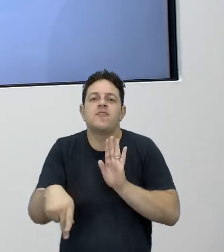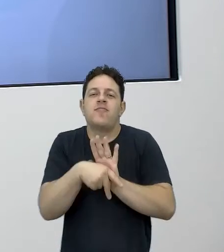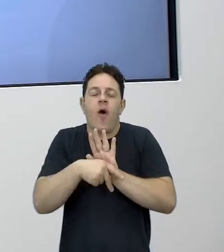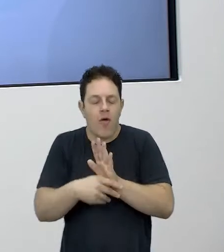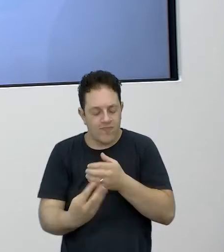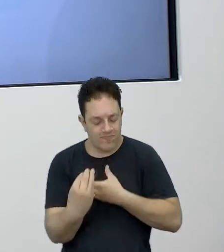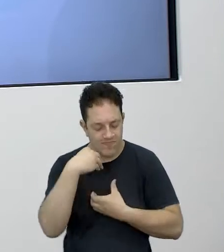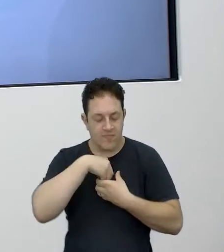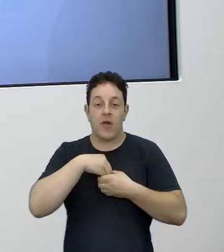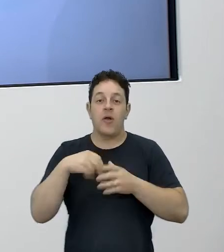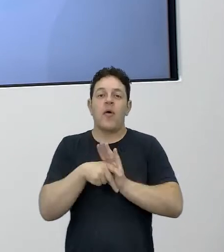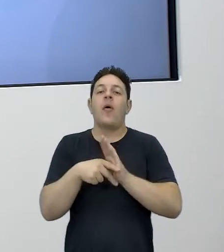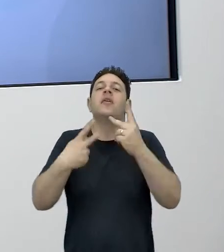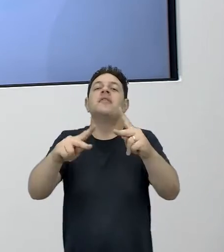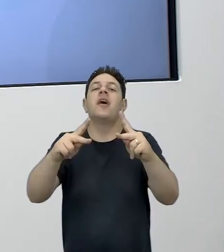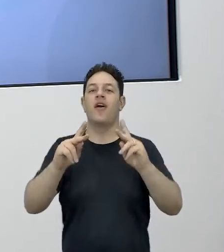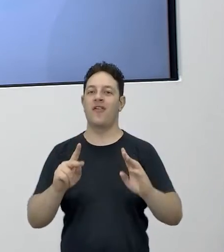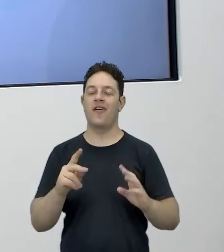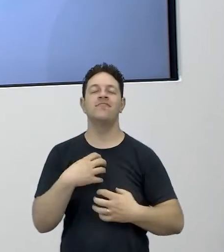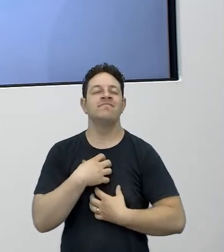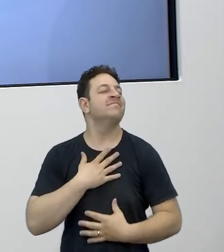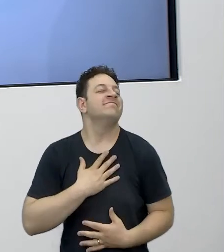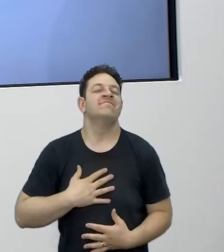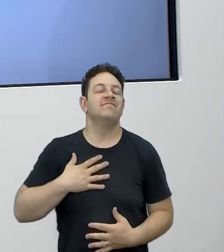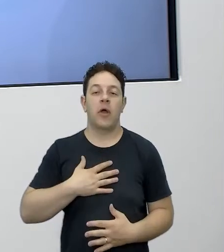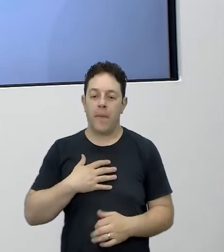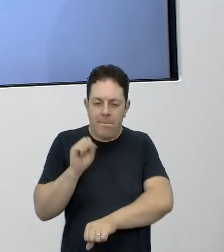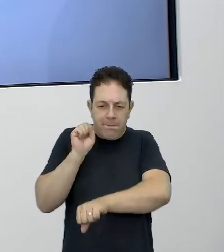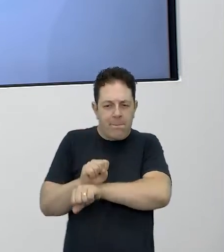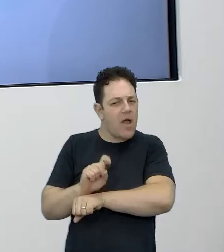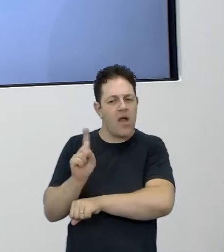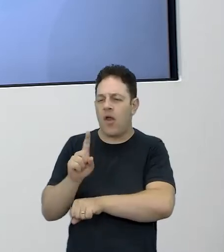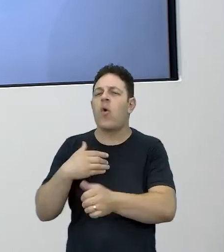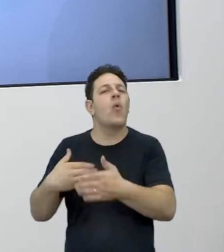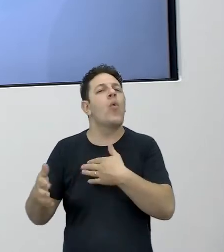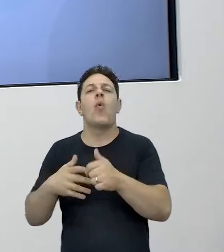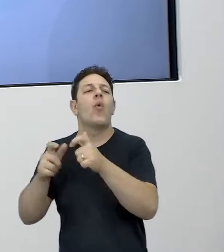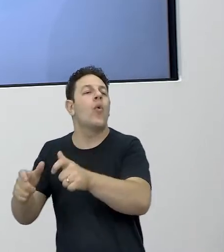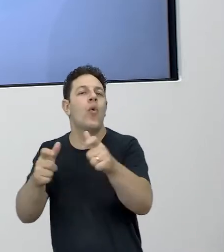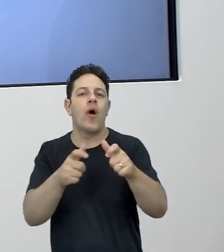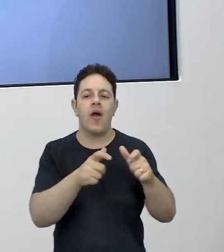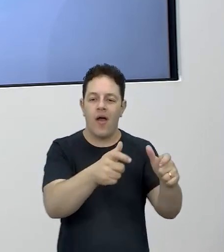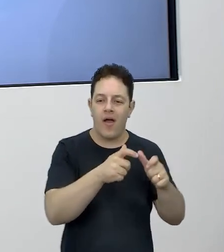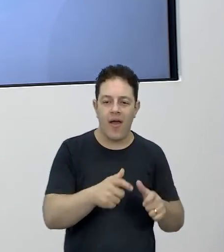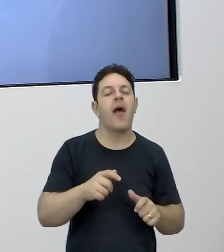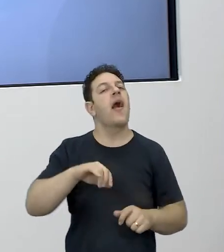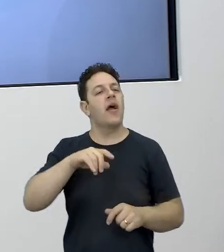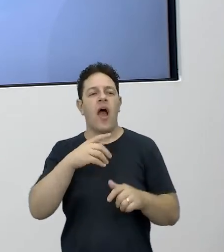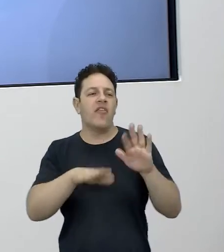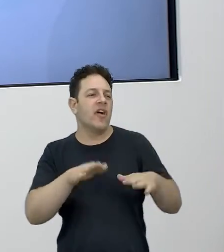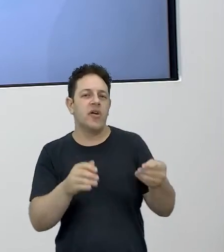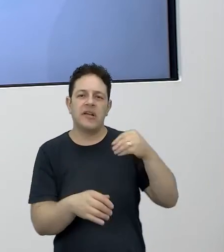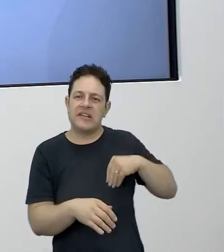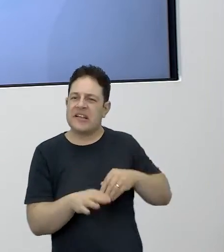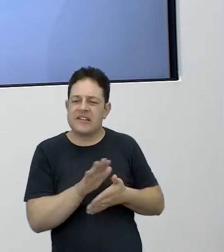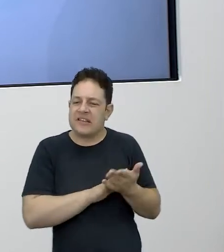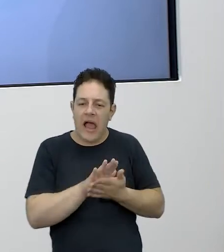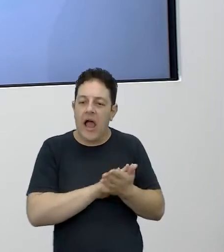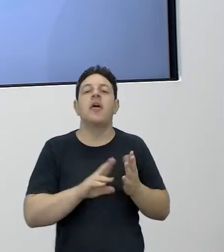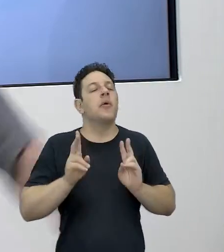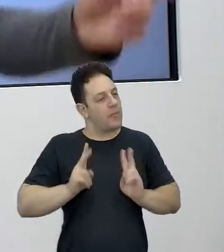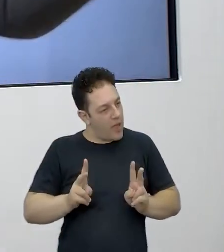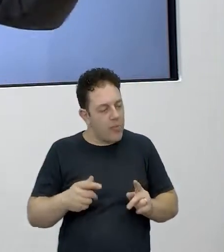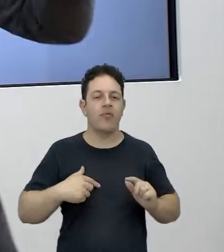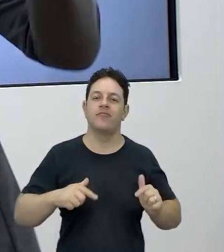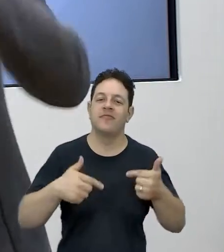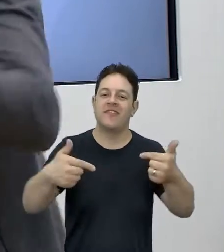vocês fazem com tanto prazer, que vocês não deixam de fazer, mesmo quando não estão obtendo uma renda através dessa tarefa.